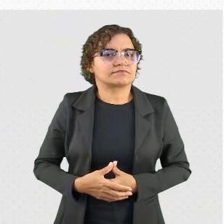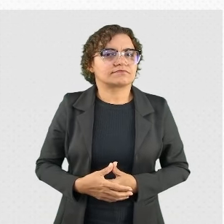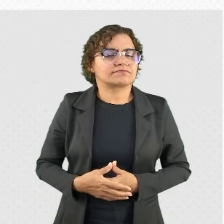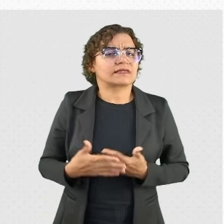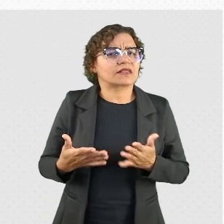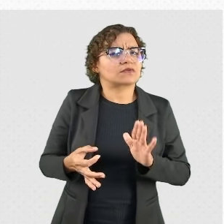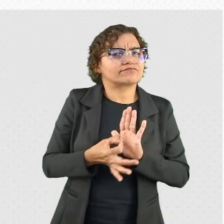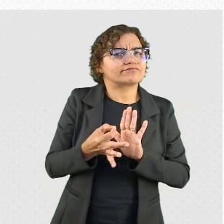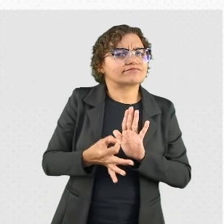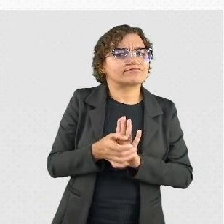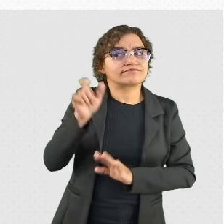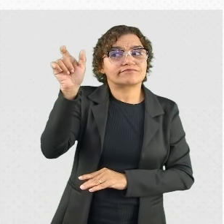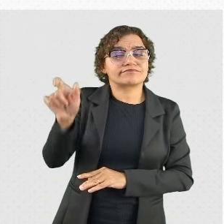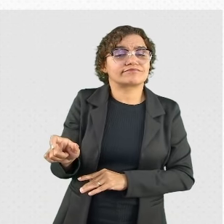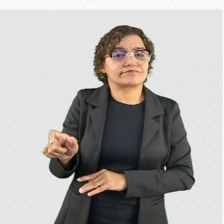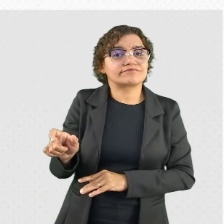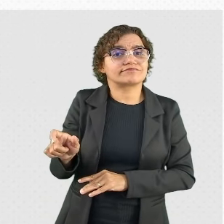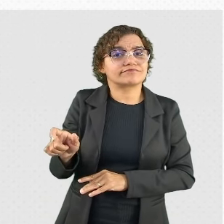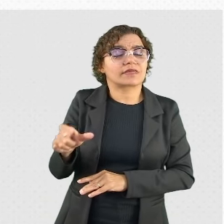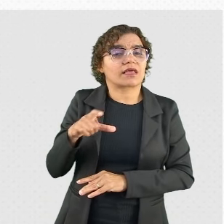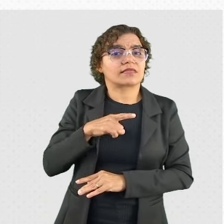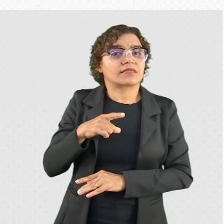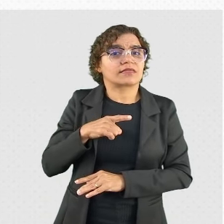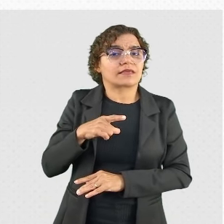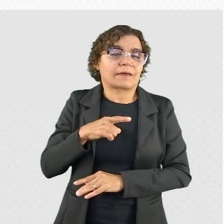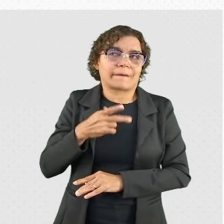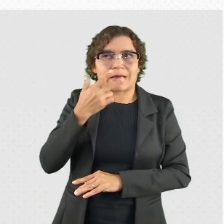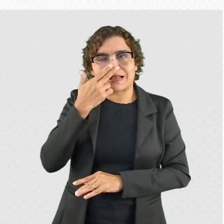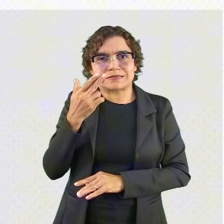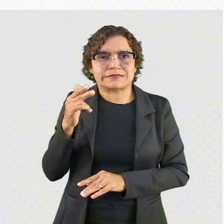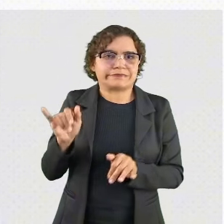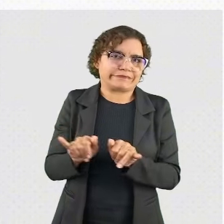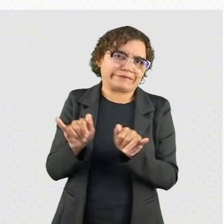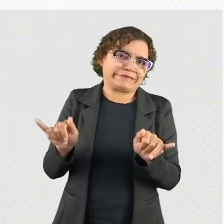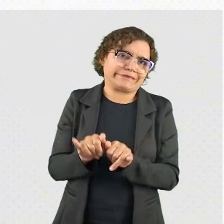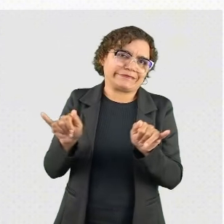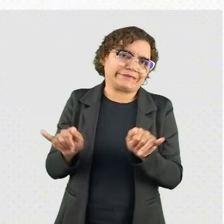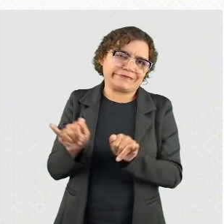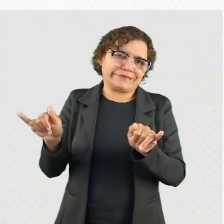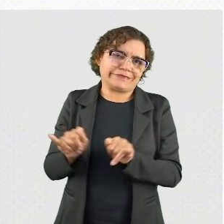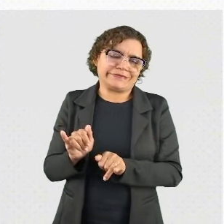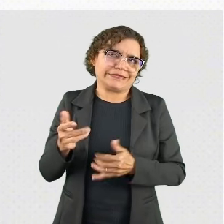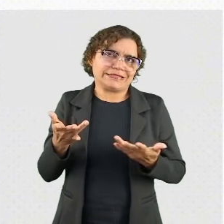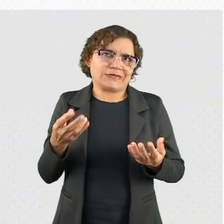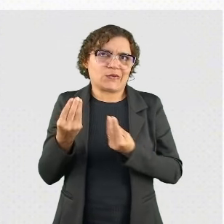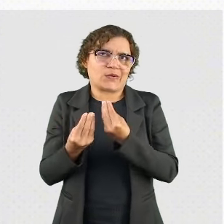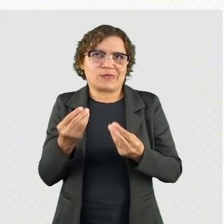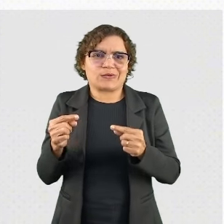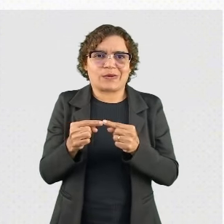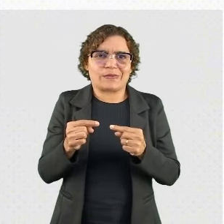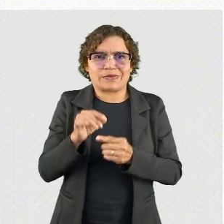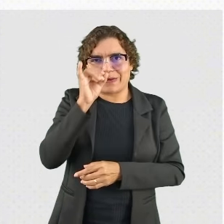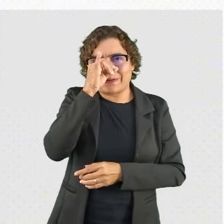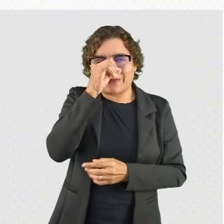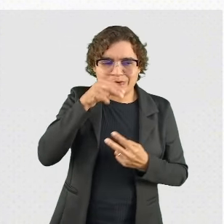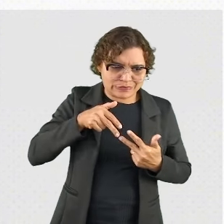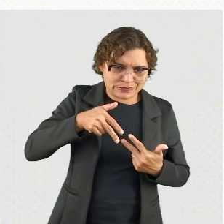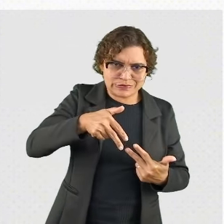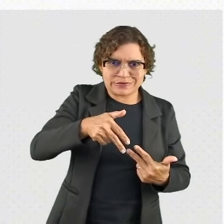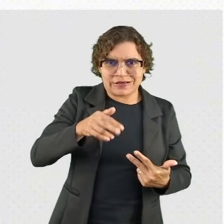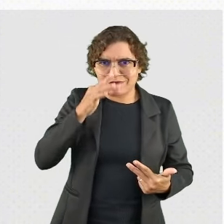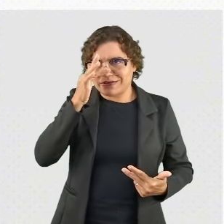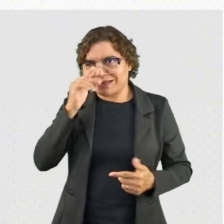Suponha-se que Clyde põe este princípio idiota, né? Claro, né? Não tem nada a ver uma relação de um porco passar na minha sombra e a